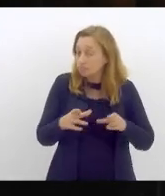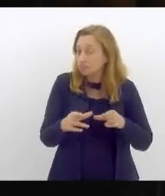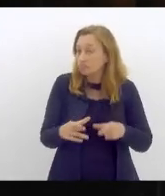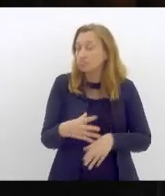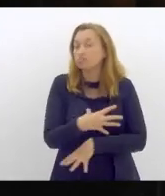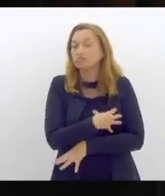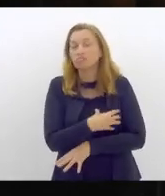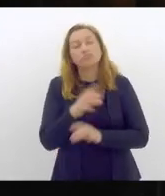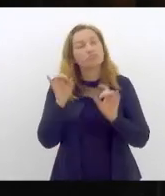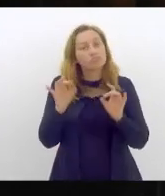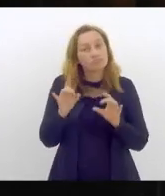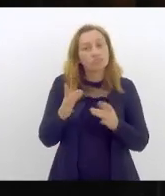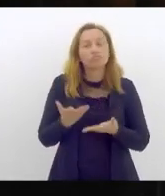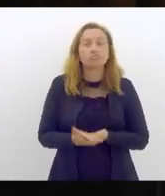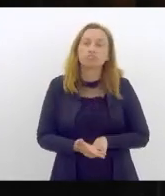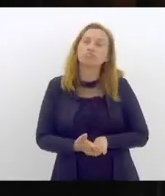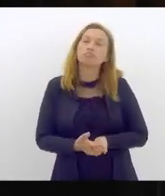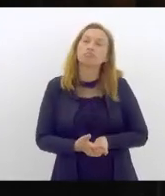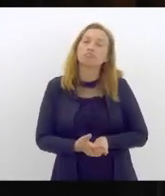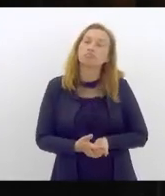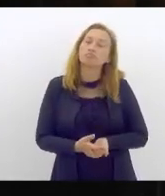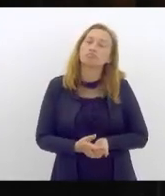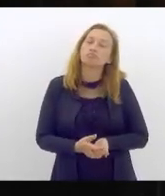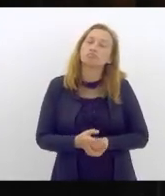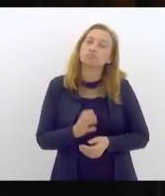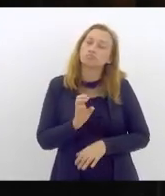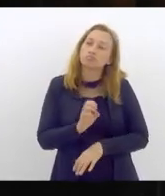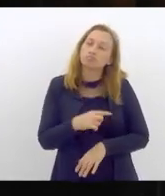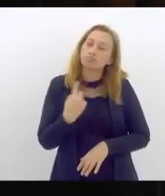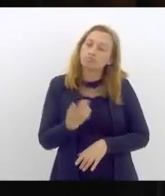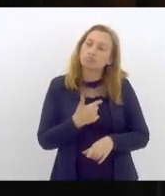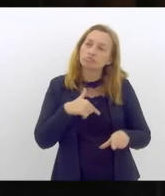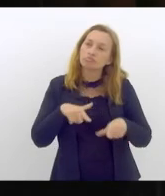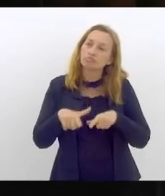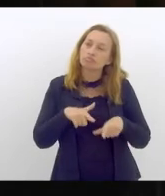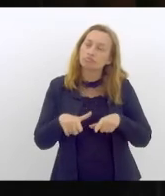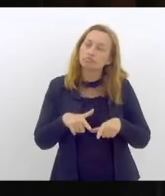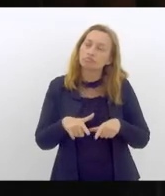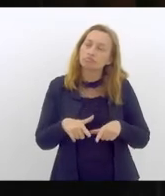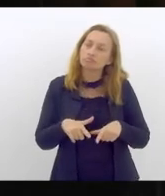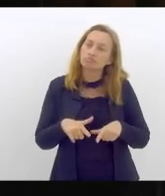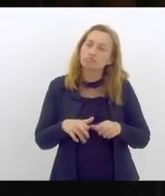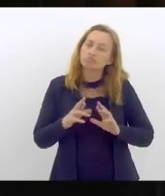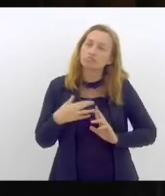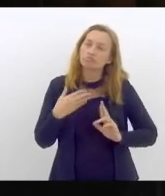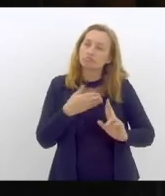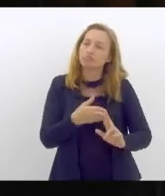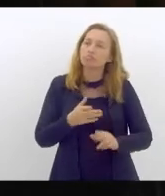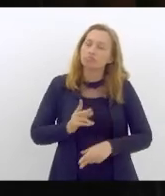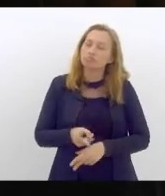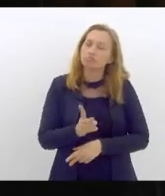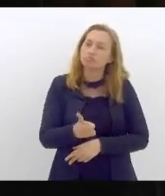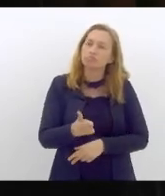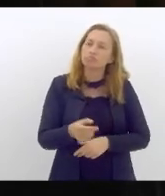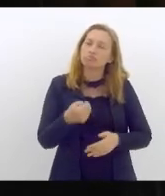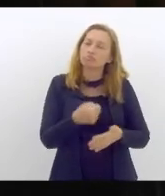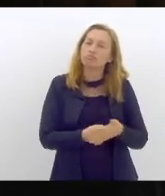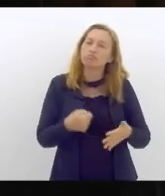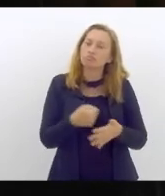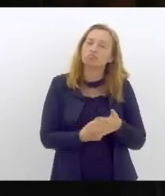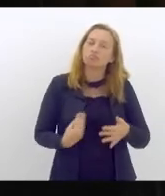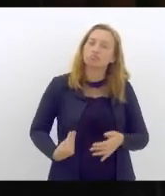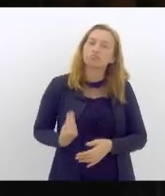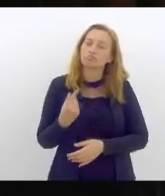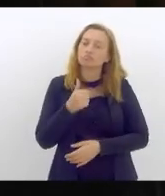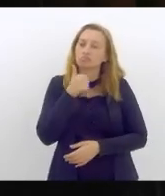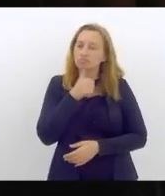com câncer de mama e que tem aqui no nosso mandato na nossa construção uma referência para continuar lutando pela vida